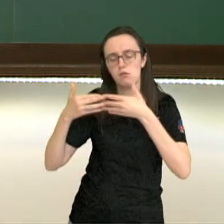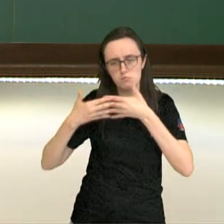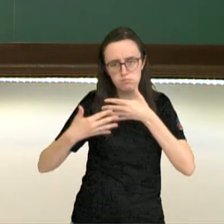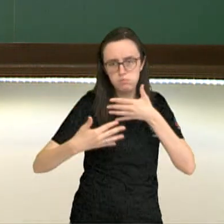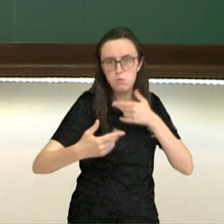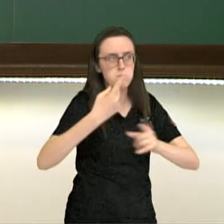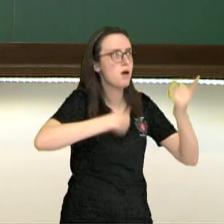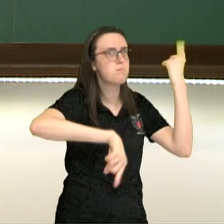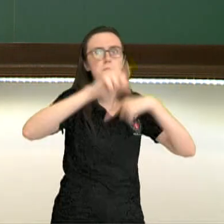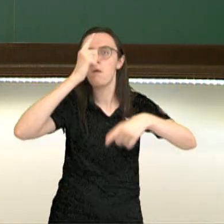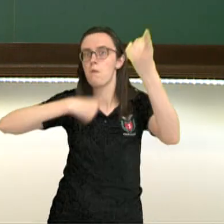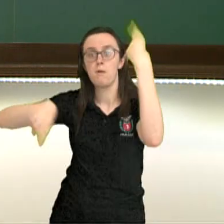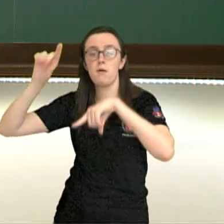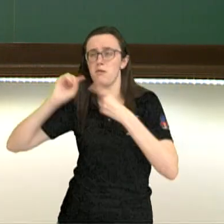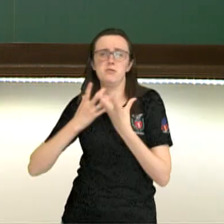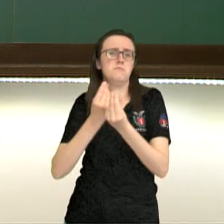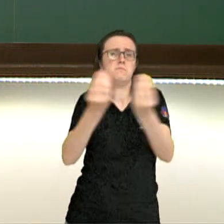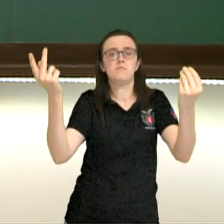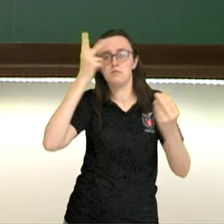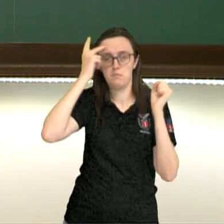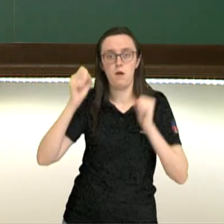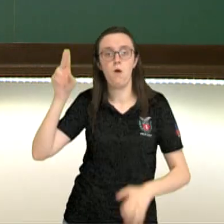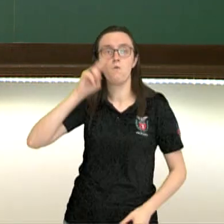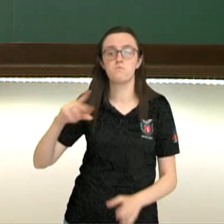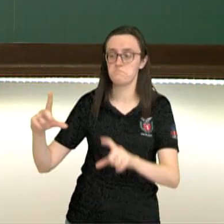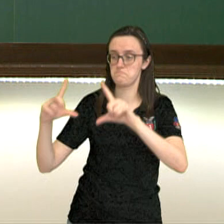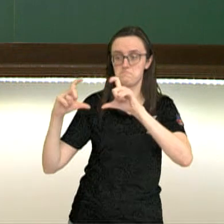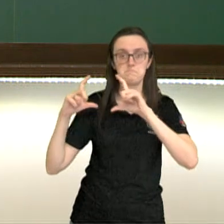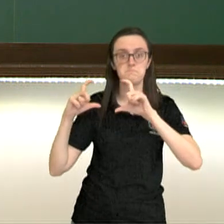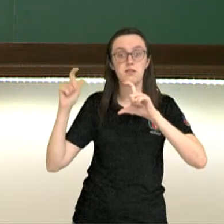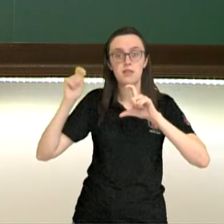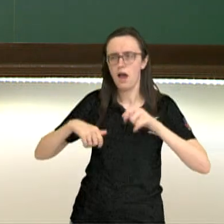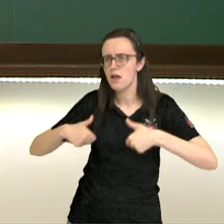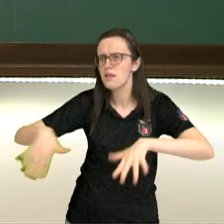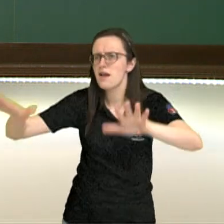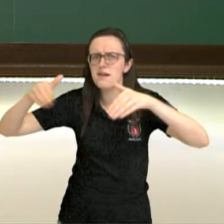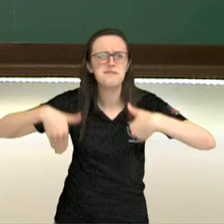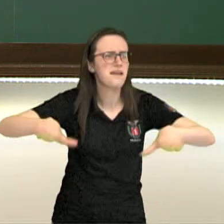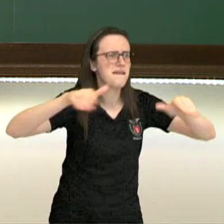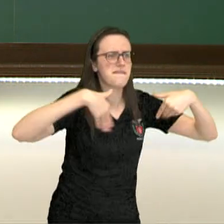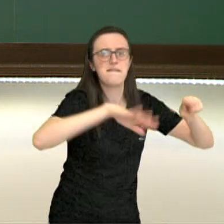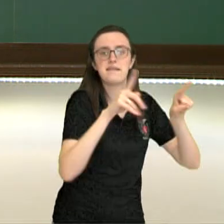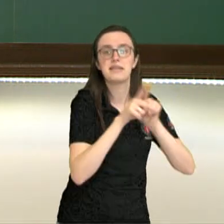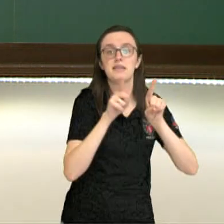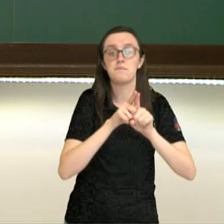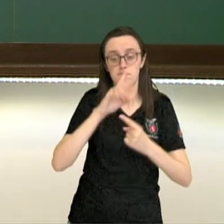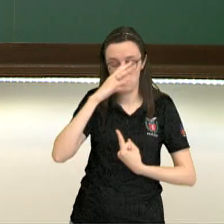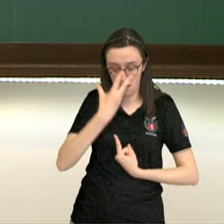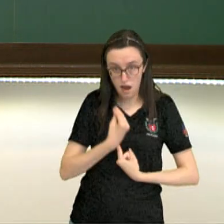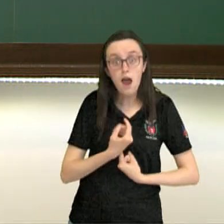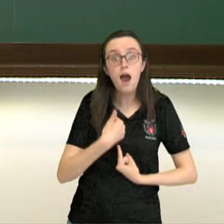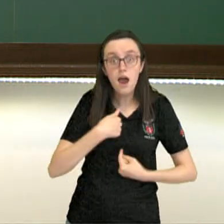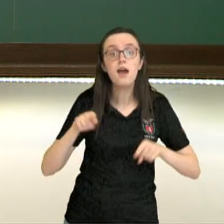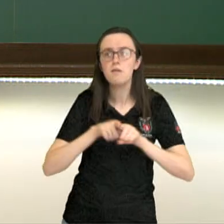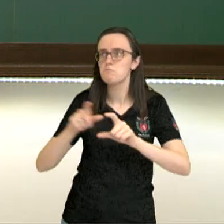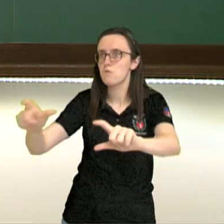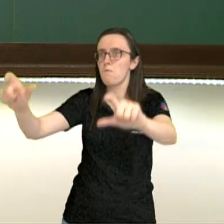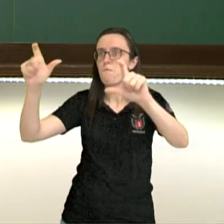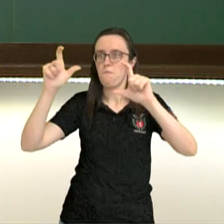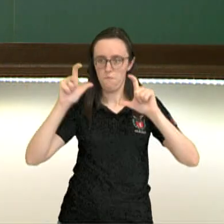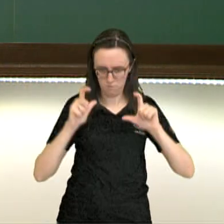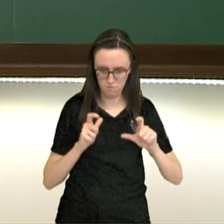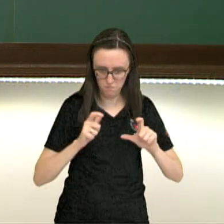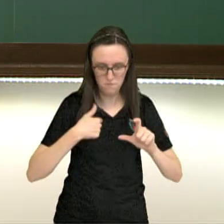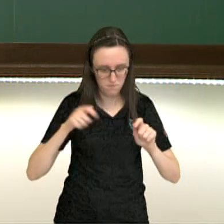chegando nas mãos das mais variadas pessoas, chegando nas mãos até mesmo dos artistas, que vão